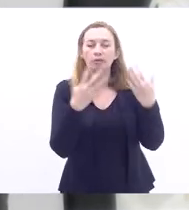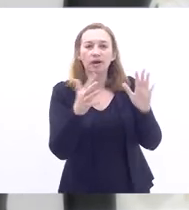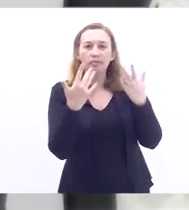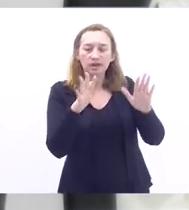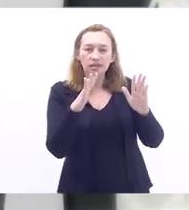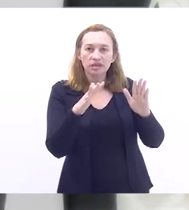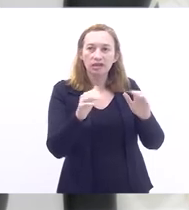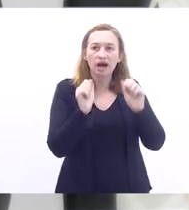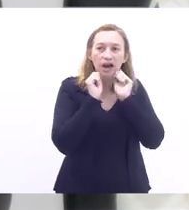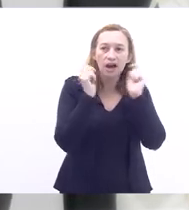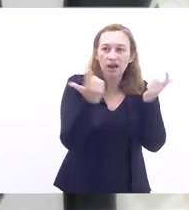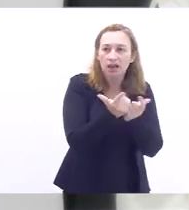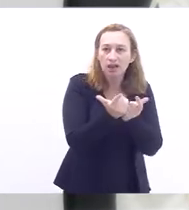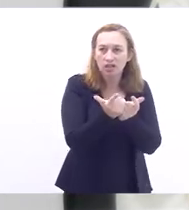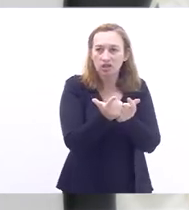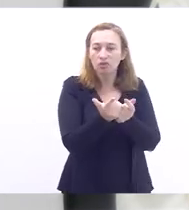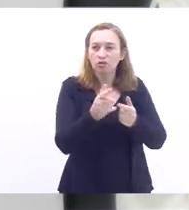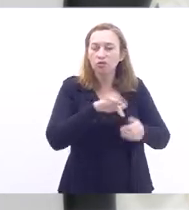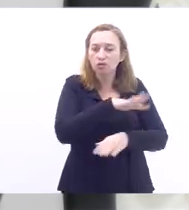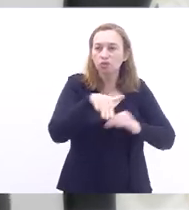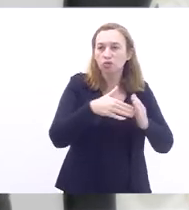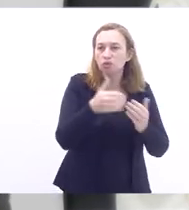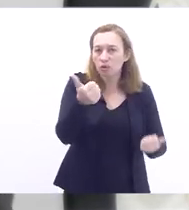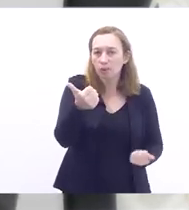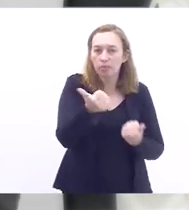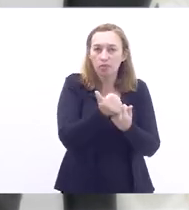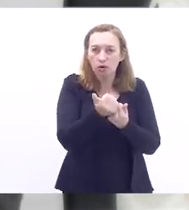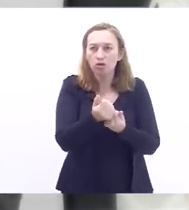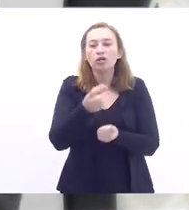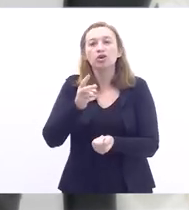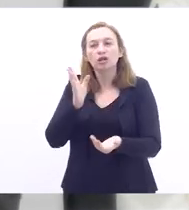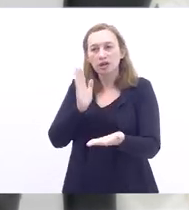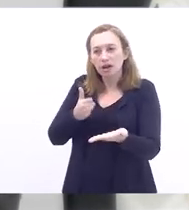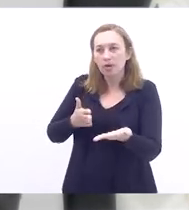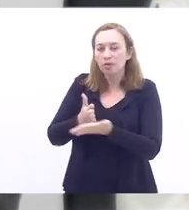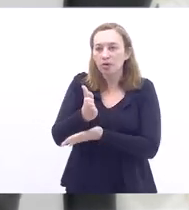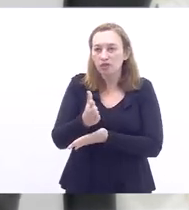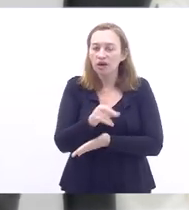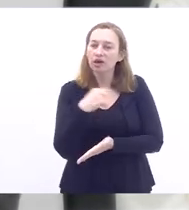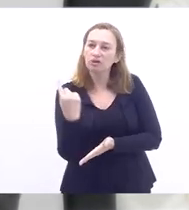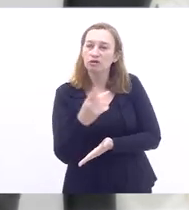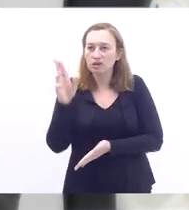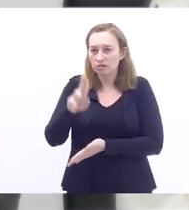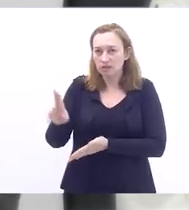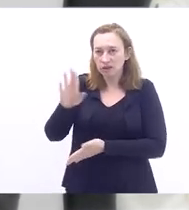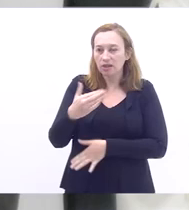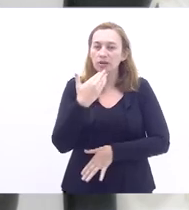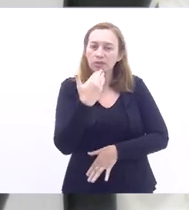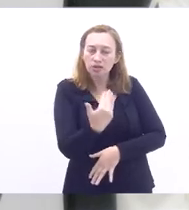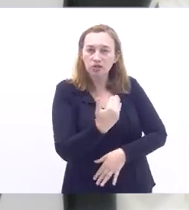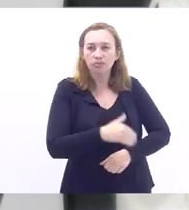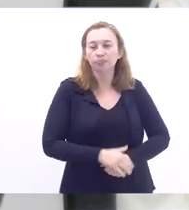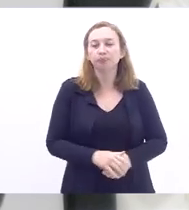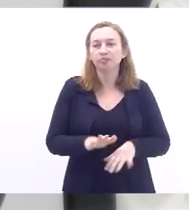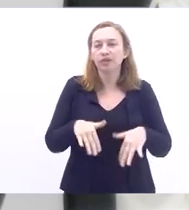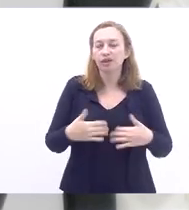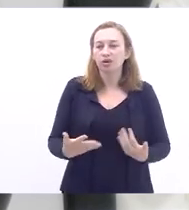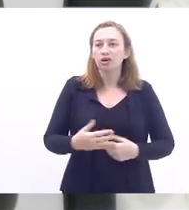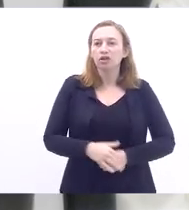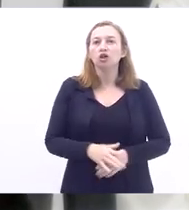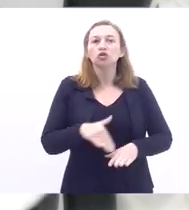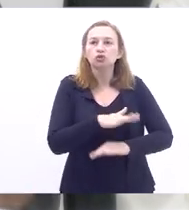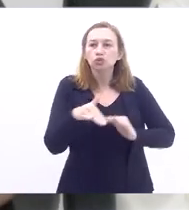alerj por todo apoio ao redor o presente em relação a todos os auxílios que a nossa universidade tem colocado enfim